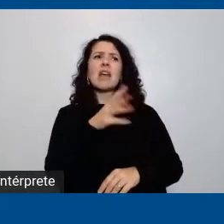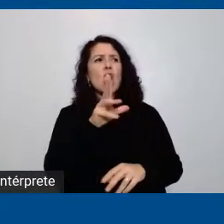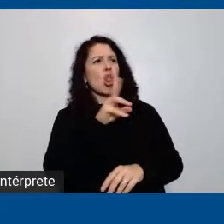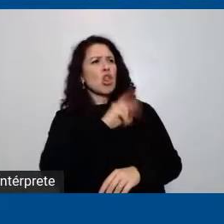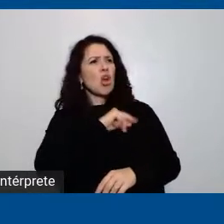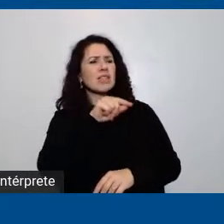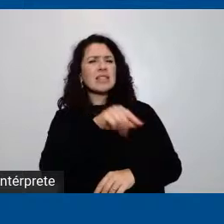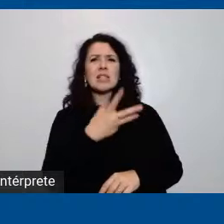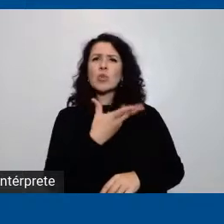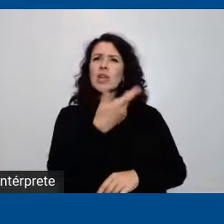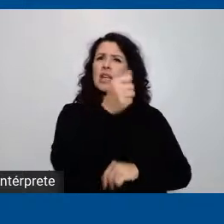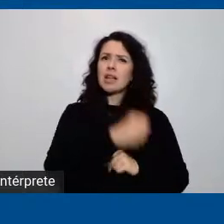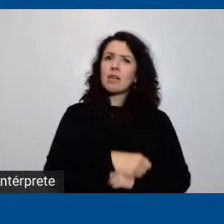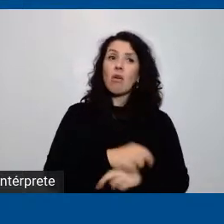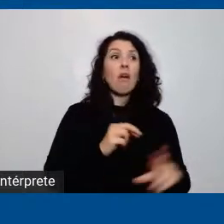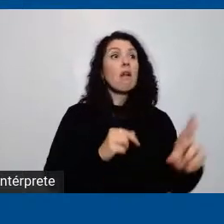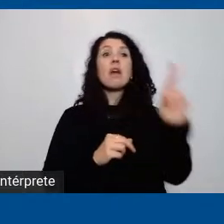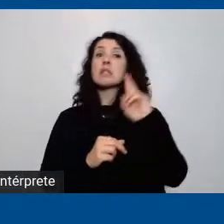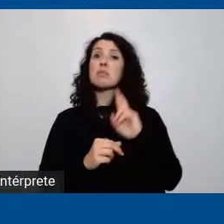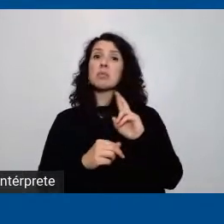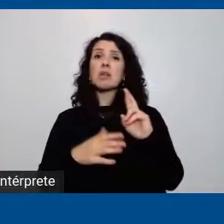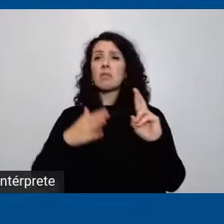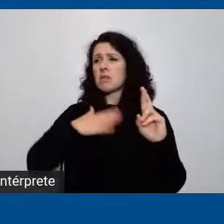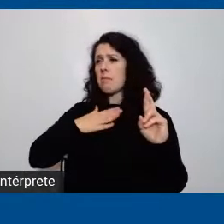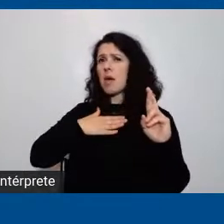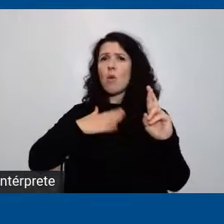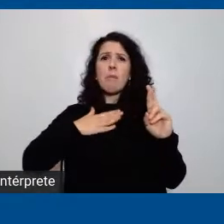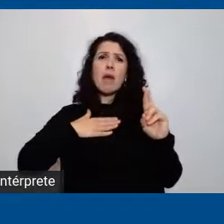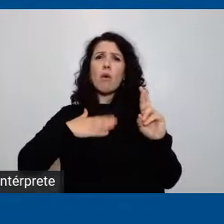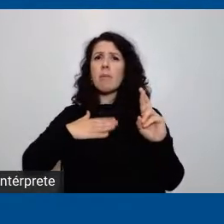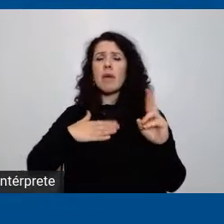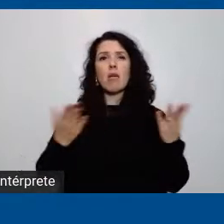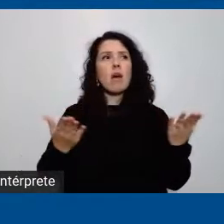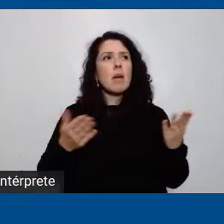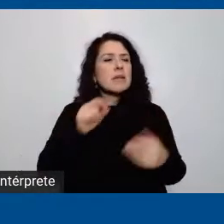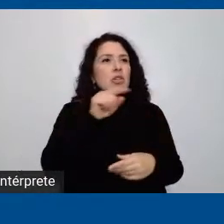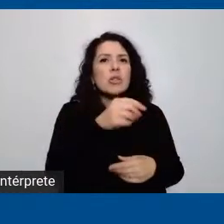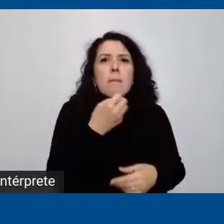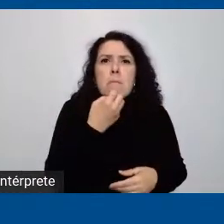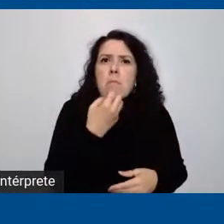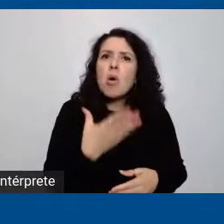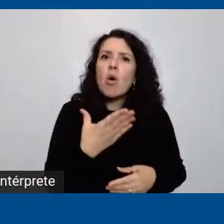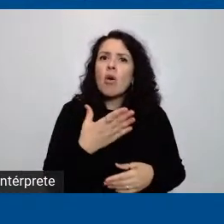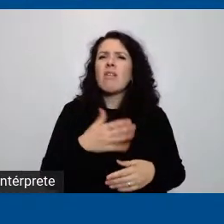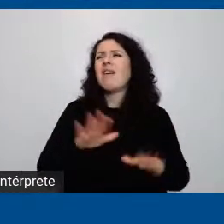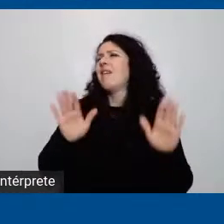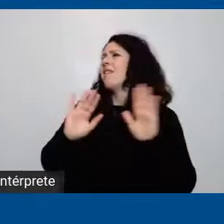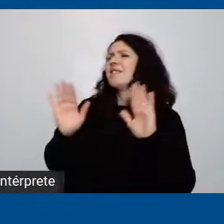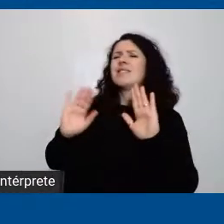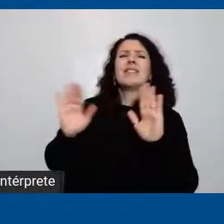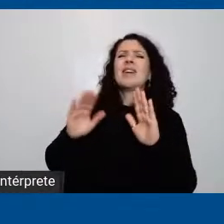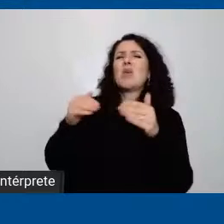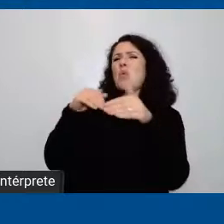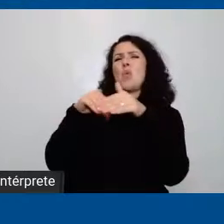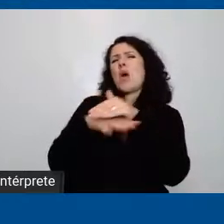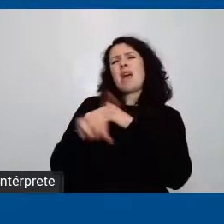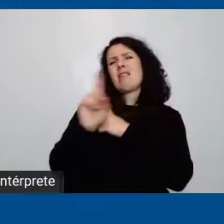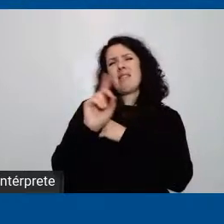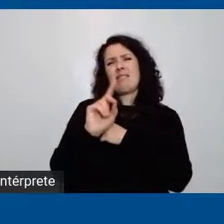Ele: não, isso aí é meu. Aí eu falei: mas é muito bom. Aí ele: não bota isso de jeito